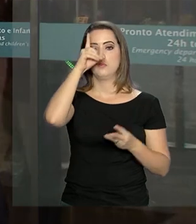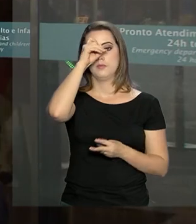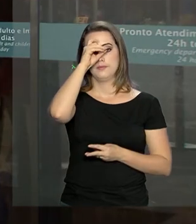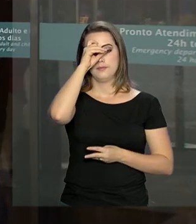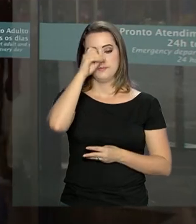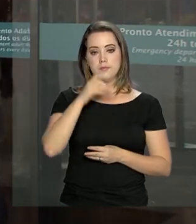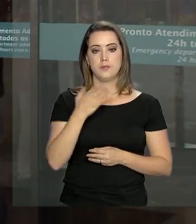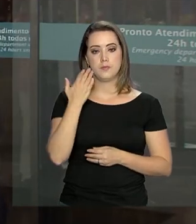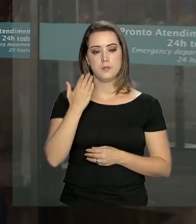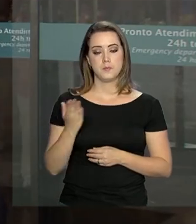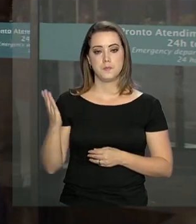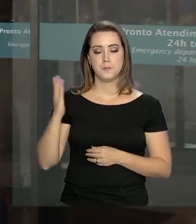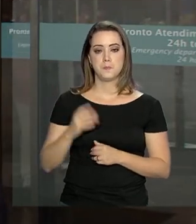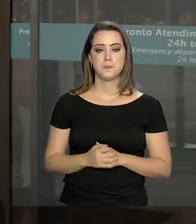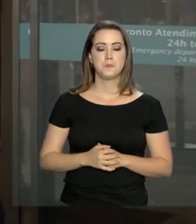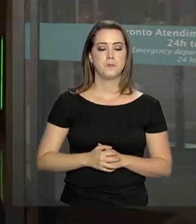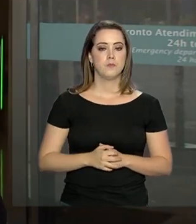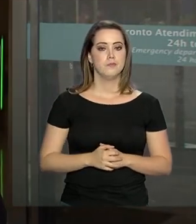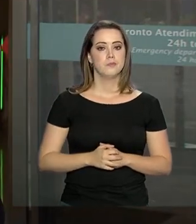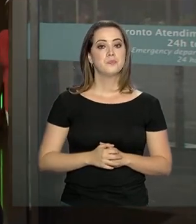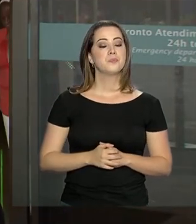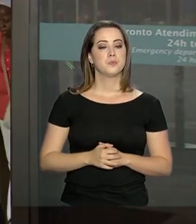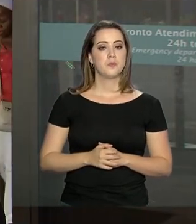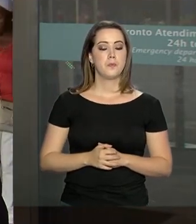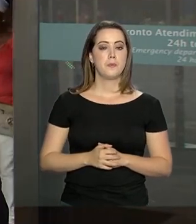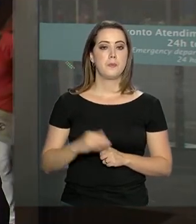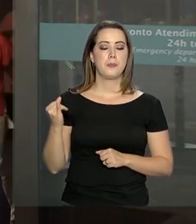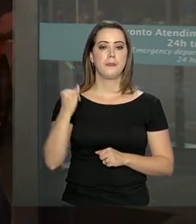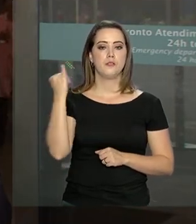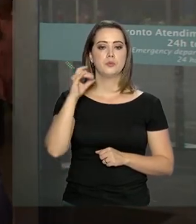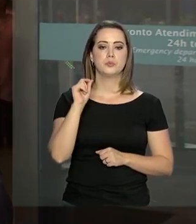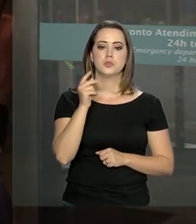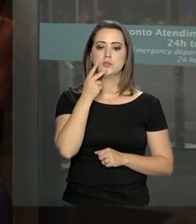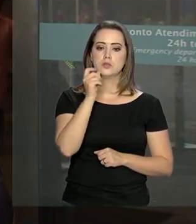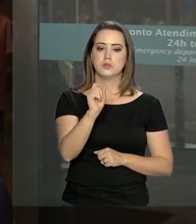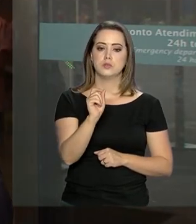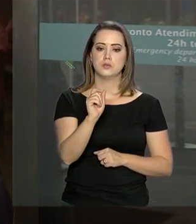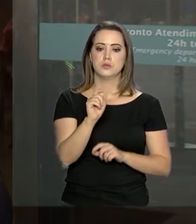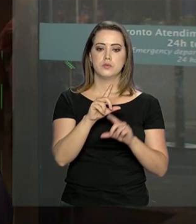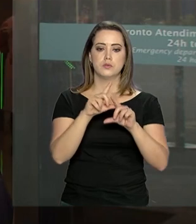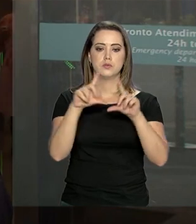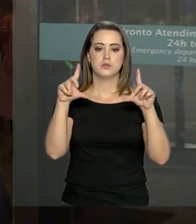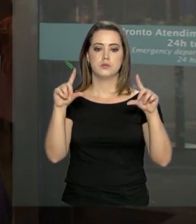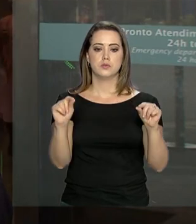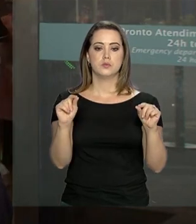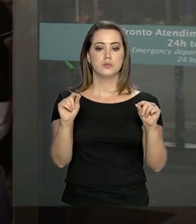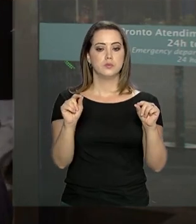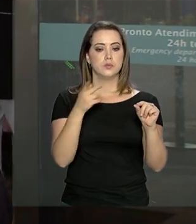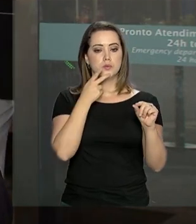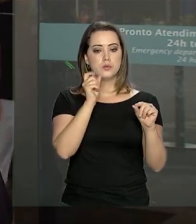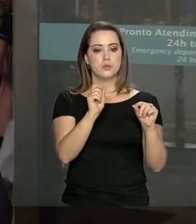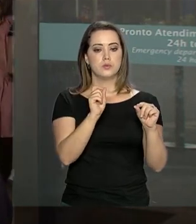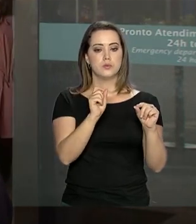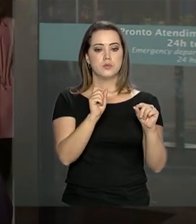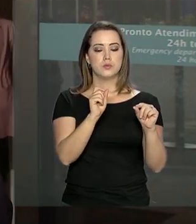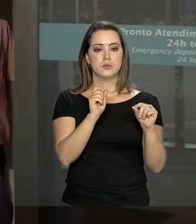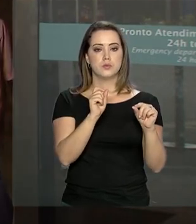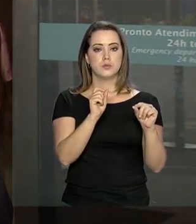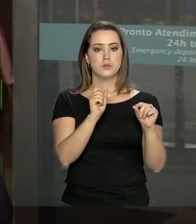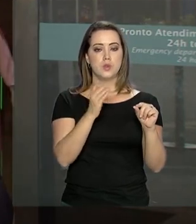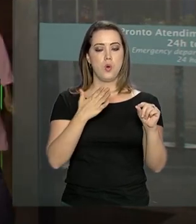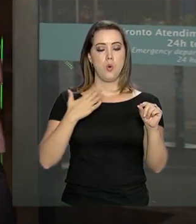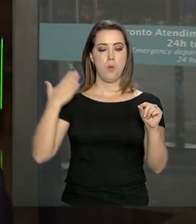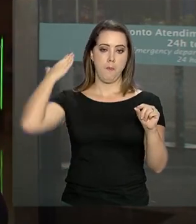Hospital Israelita Albert Einstein. Destaque para o seguinte texto. O